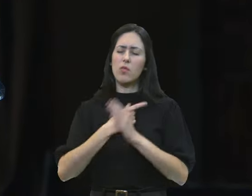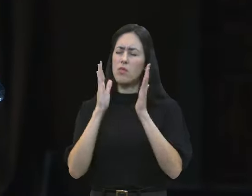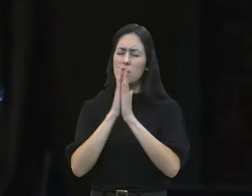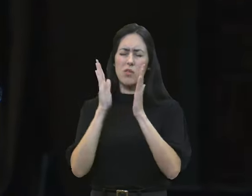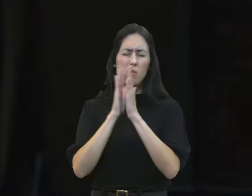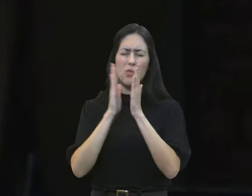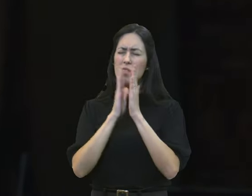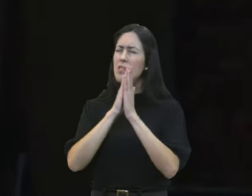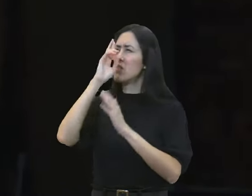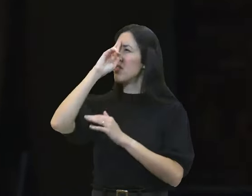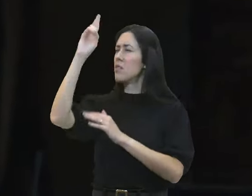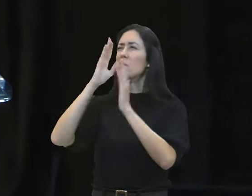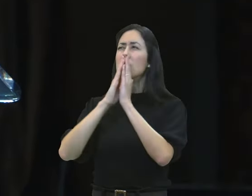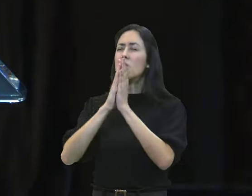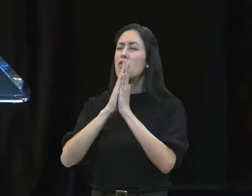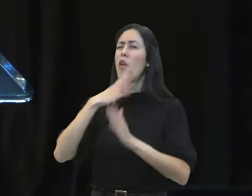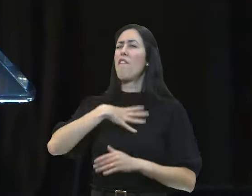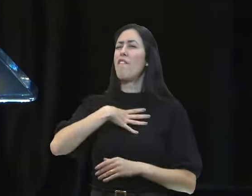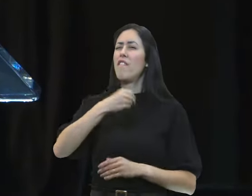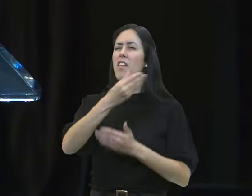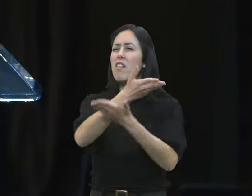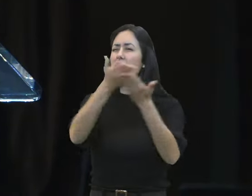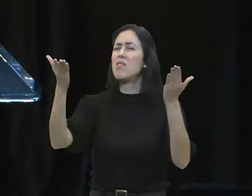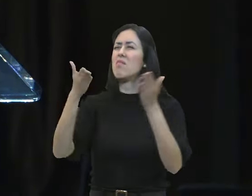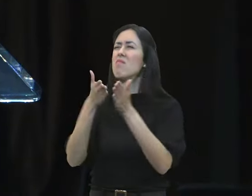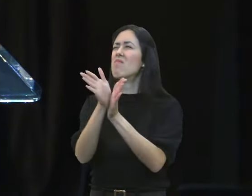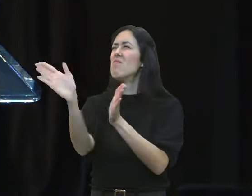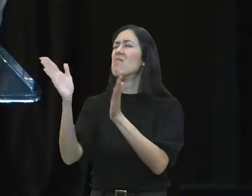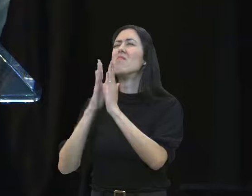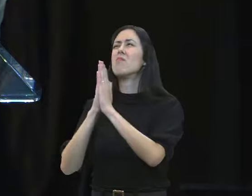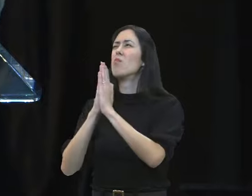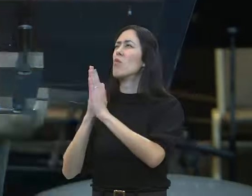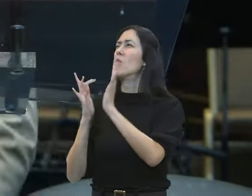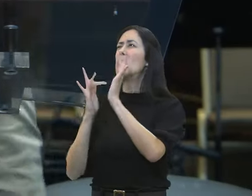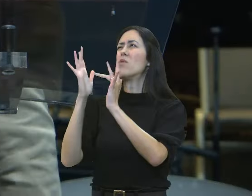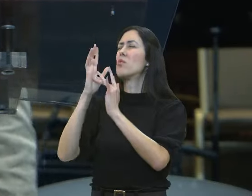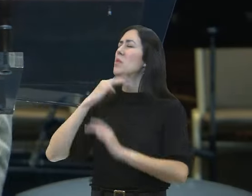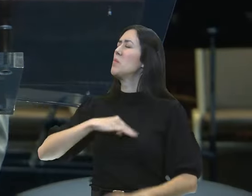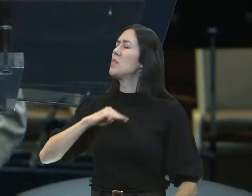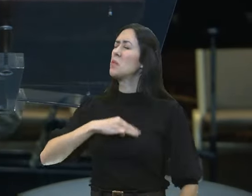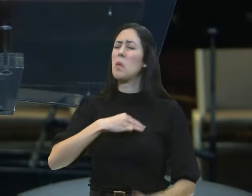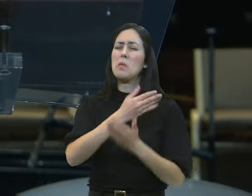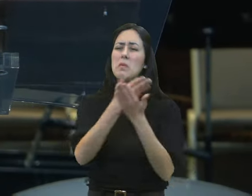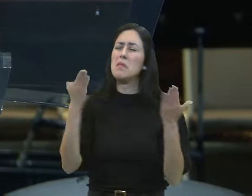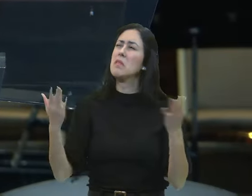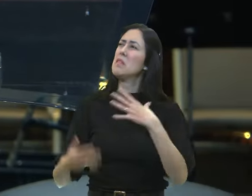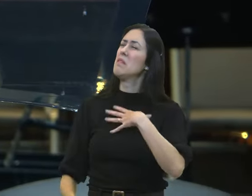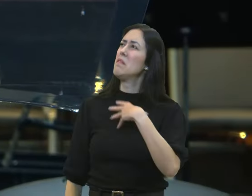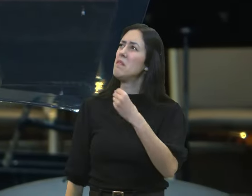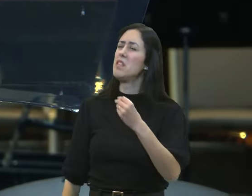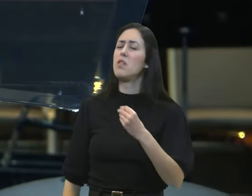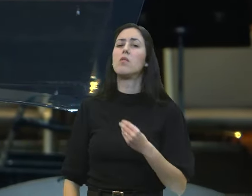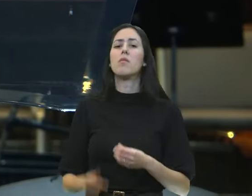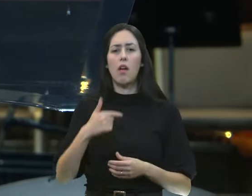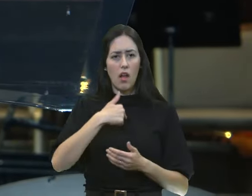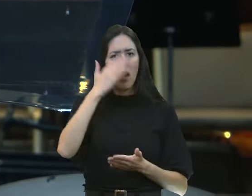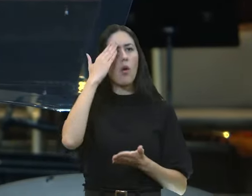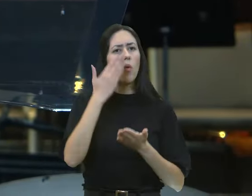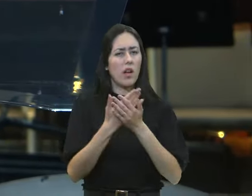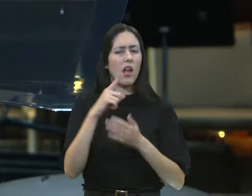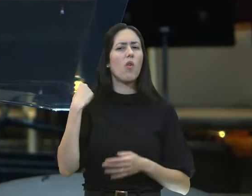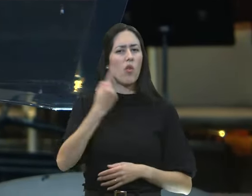profética: Senhor, traz de volta. Jesus, filho de Davi, tem misericórdia dos nossos filhos. E eu creio, nós